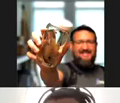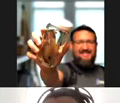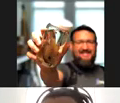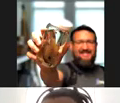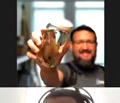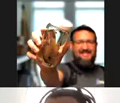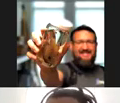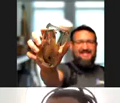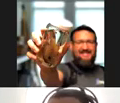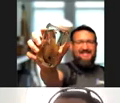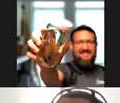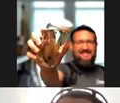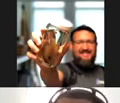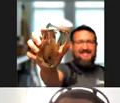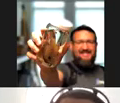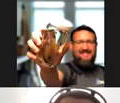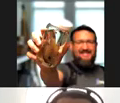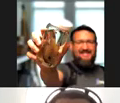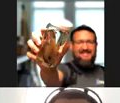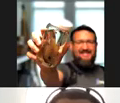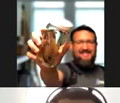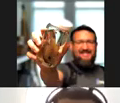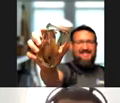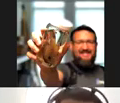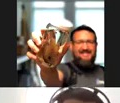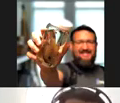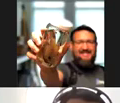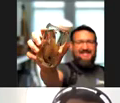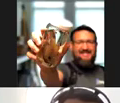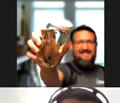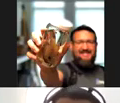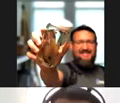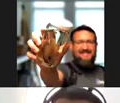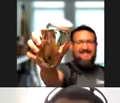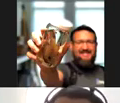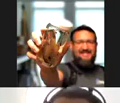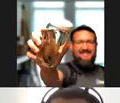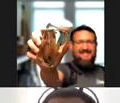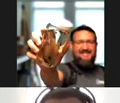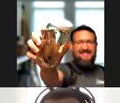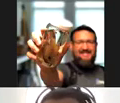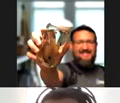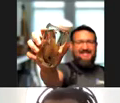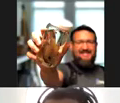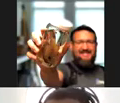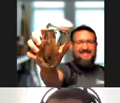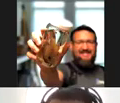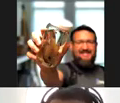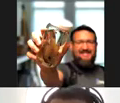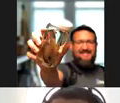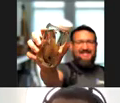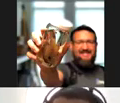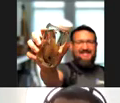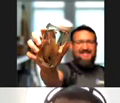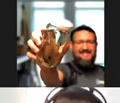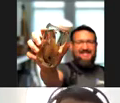são modelos? Né? A definição de modelos é que eles são uma descrição simplificada do mundo. Geralmente é uma descrição